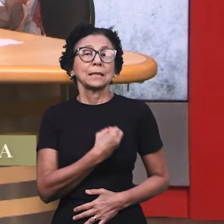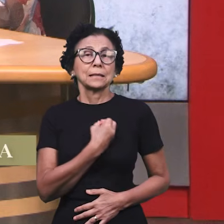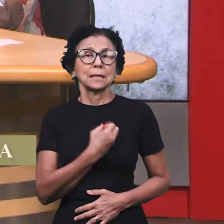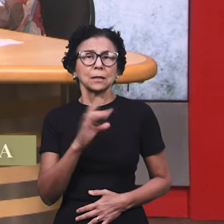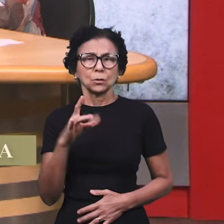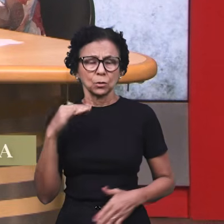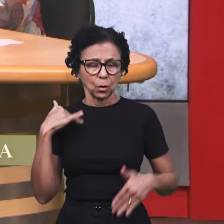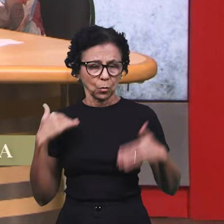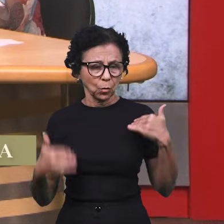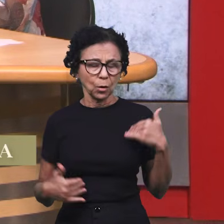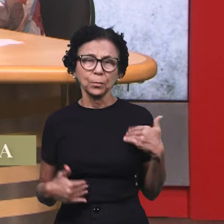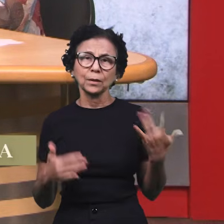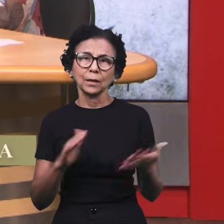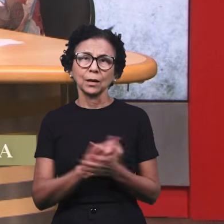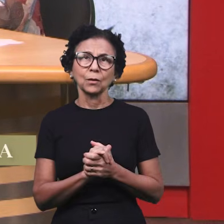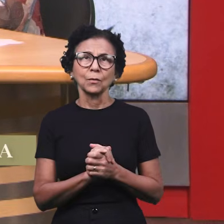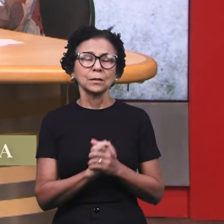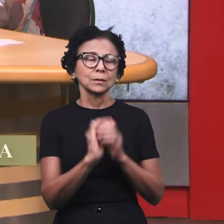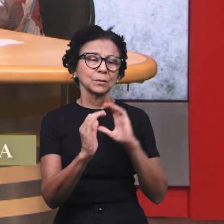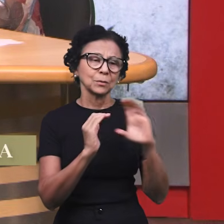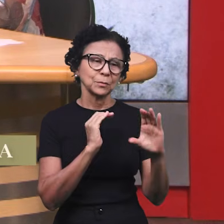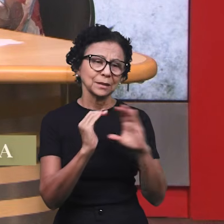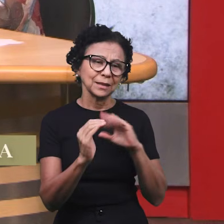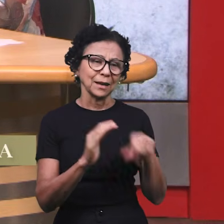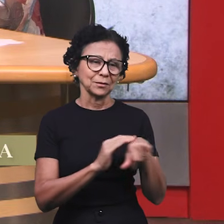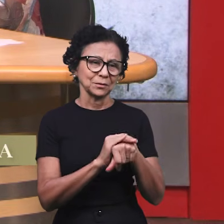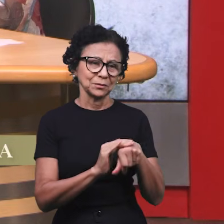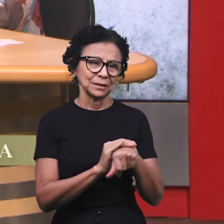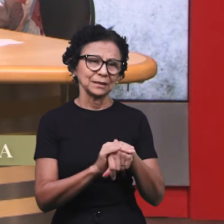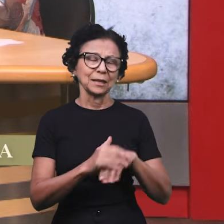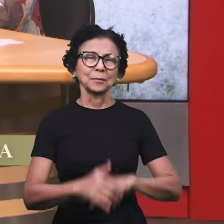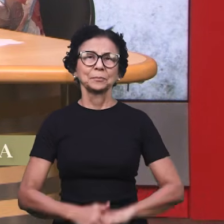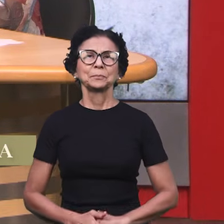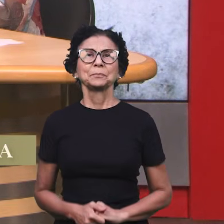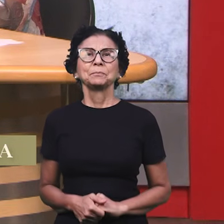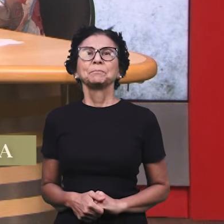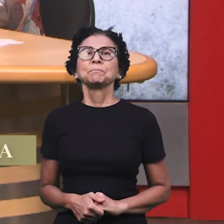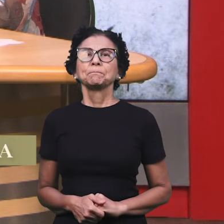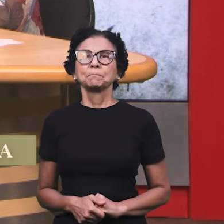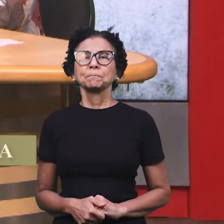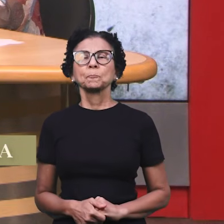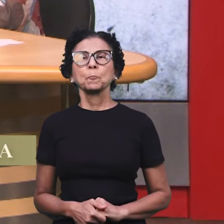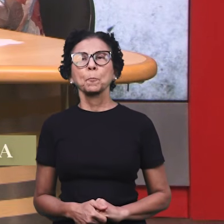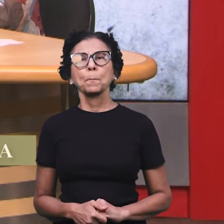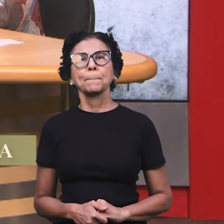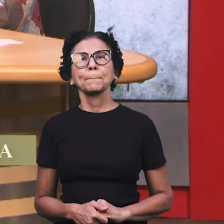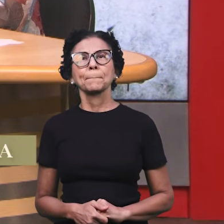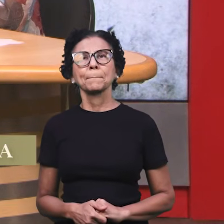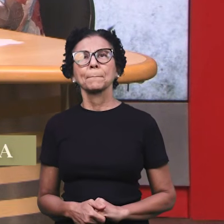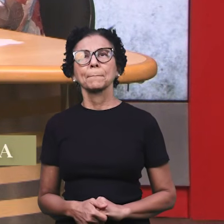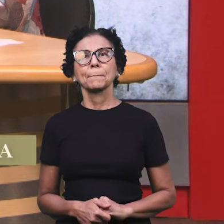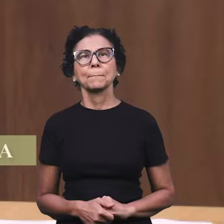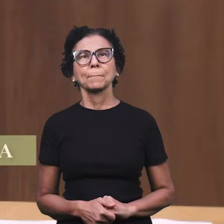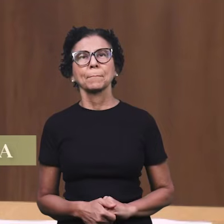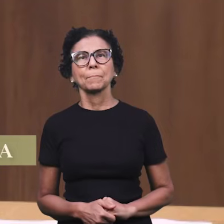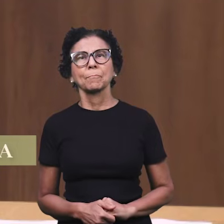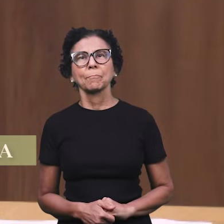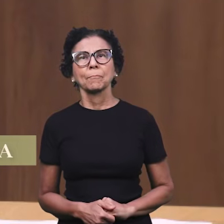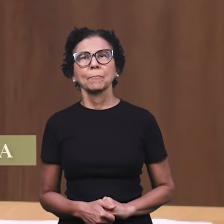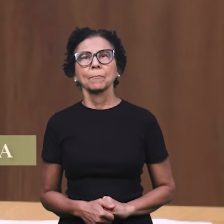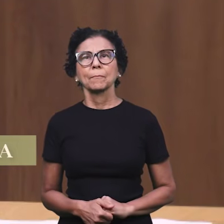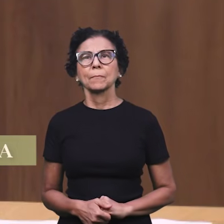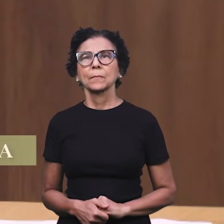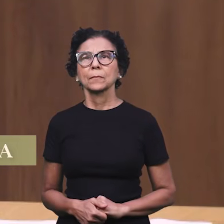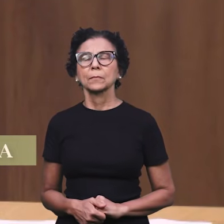verdade, glória a Jesus. Bom, e nós vemos aí, né, que com tudo isso é um